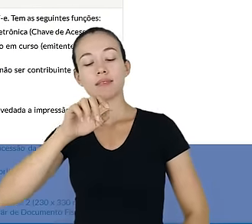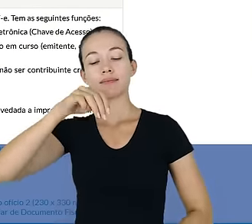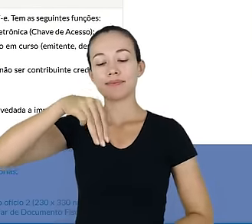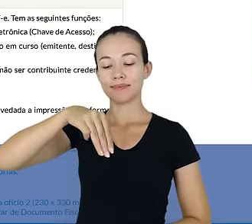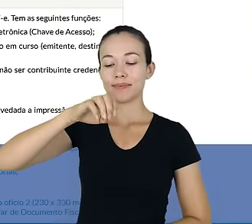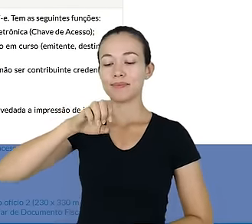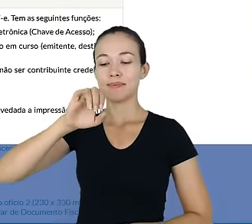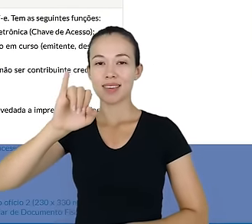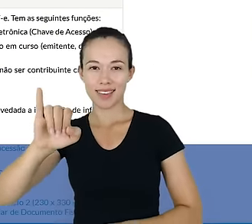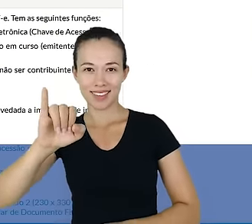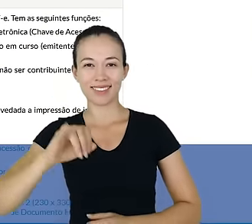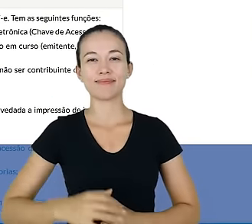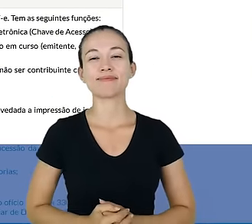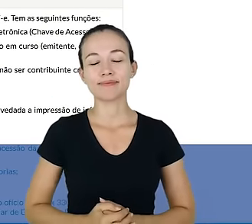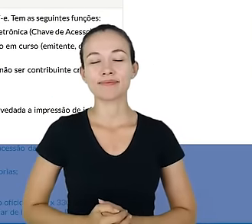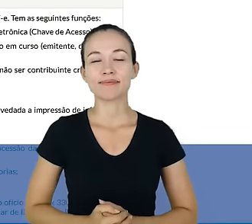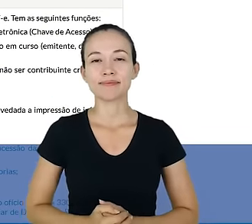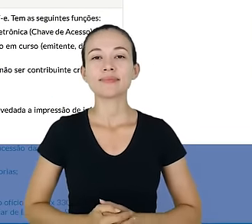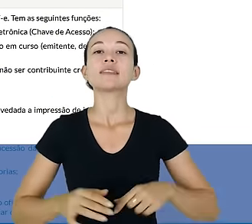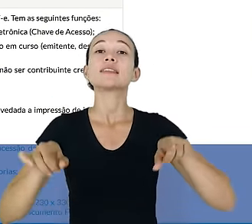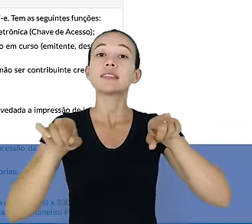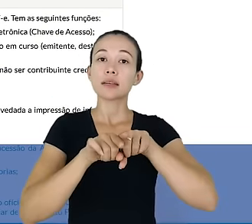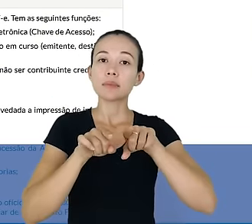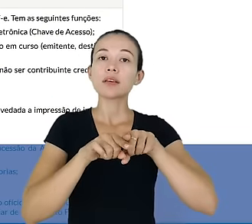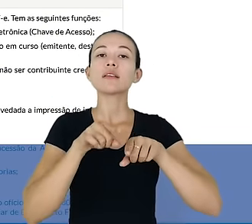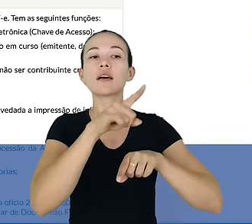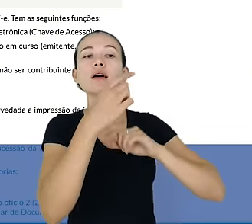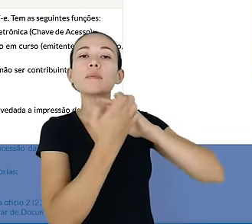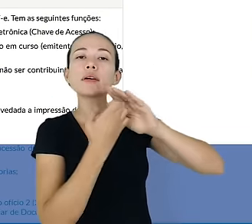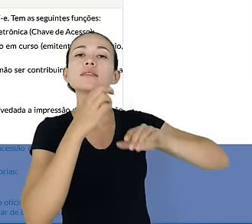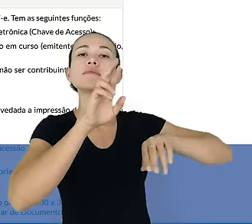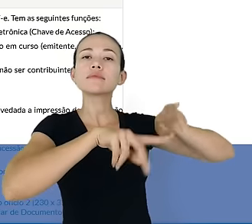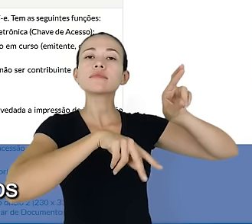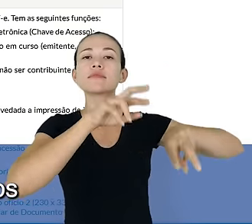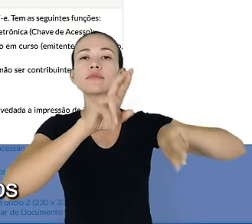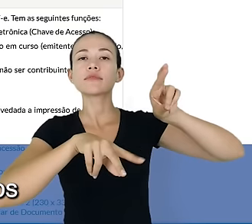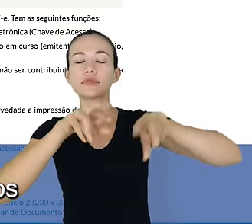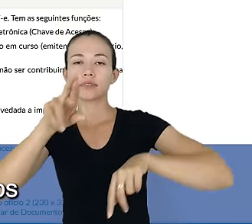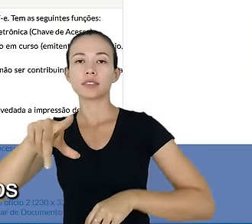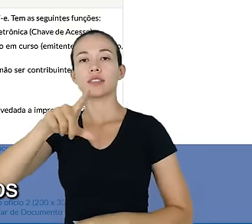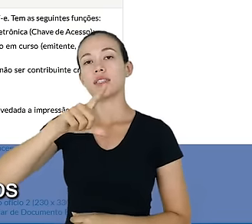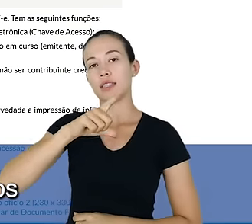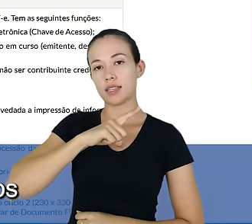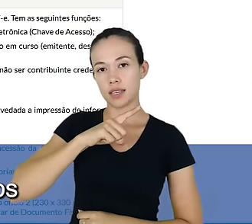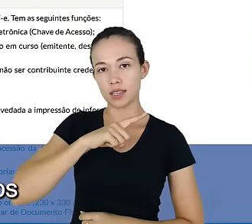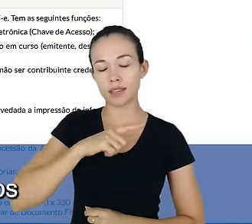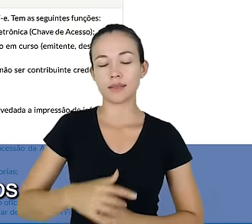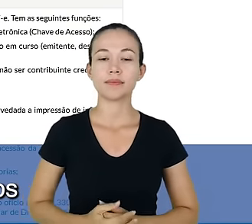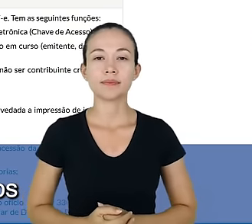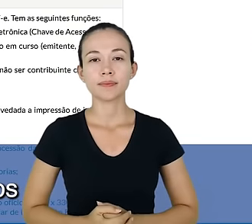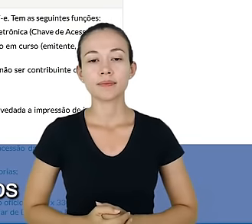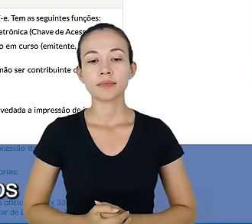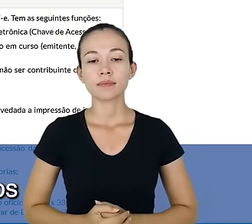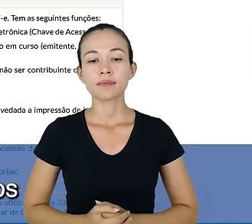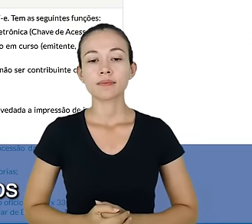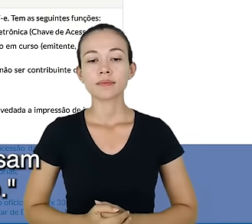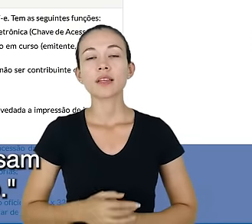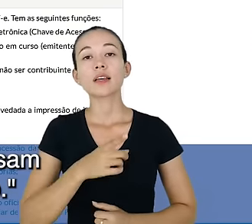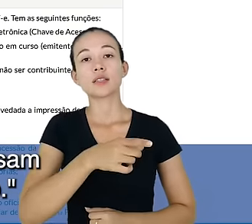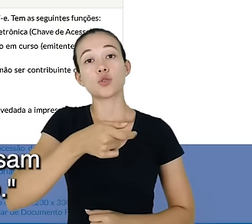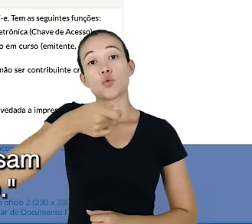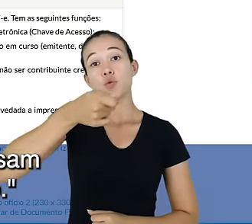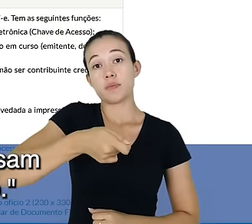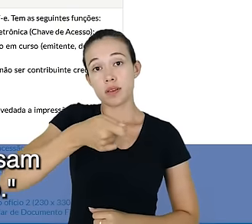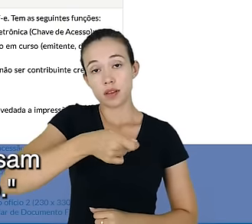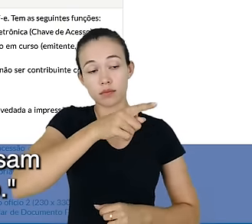na para as empresas as demais que não precisam ó contribuintes obrigados a emitir a nota fiscal são credenciados